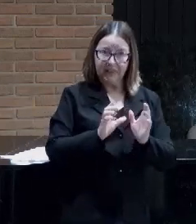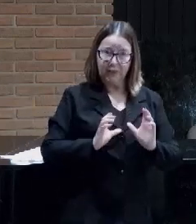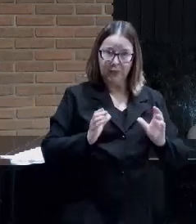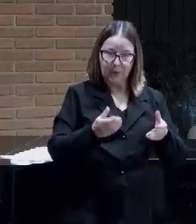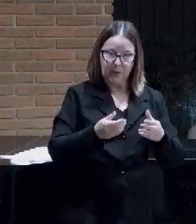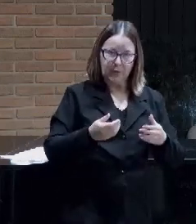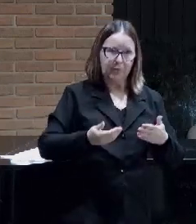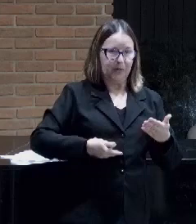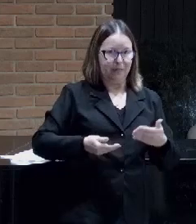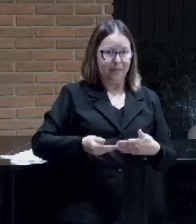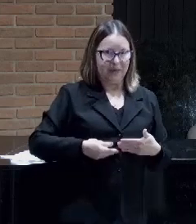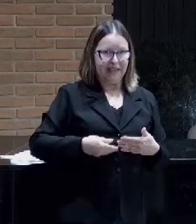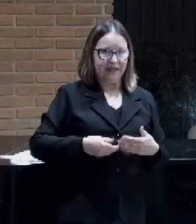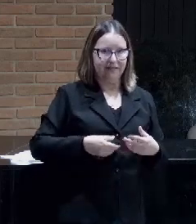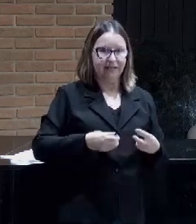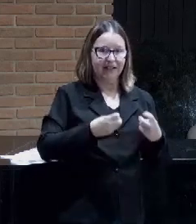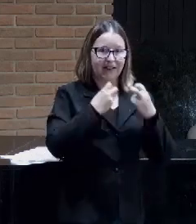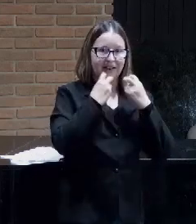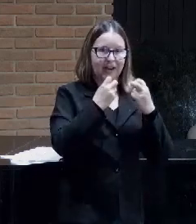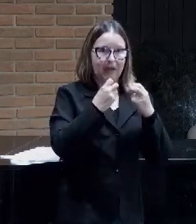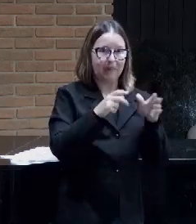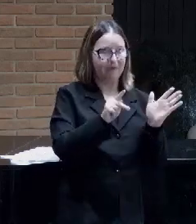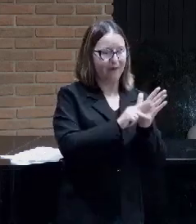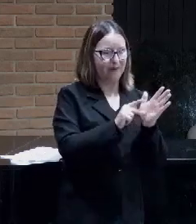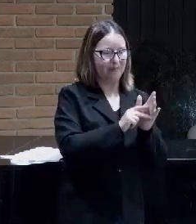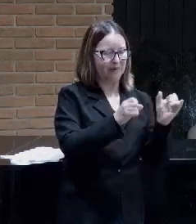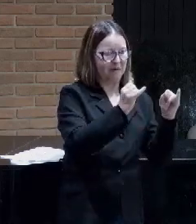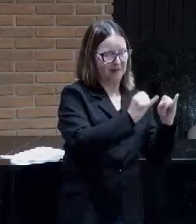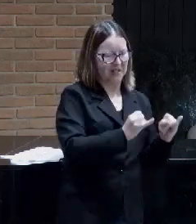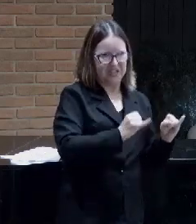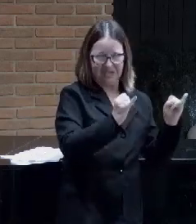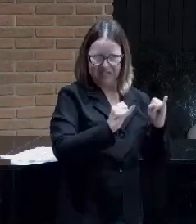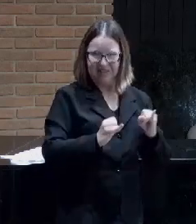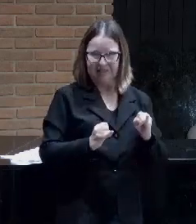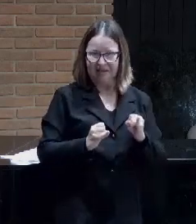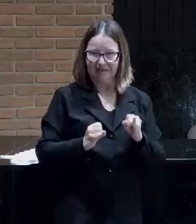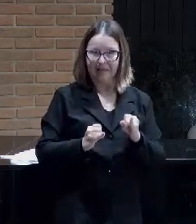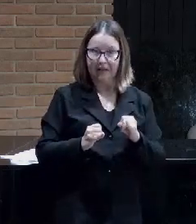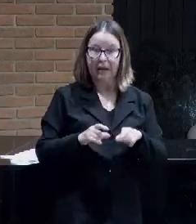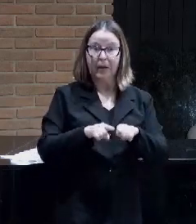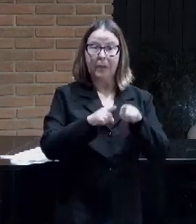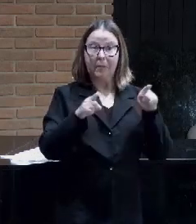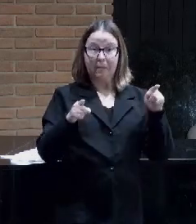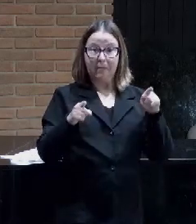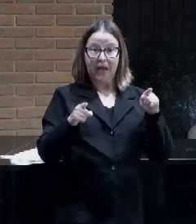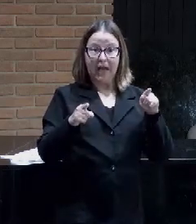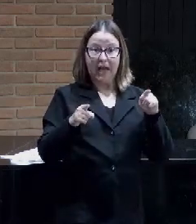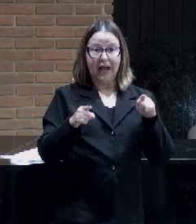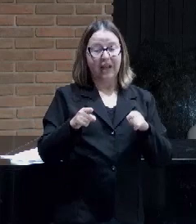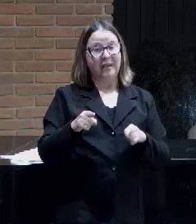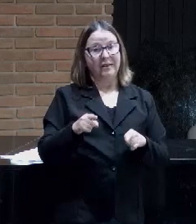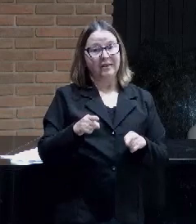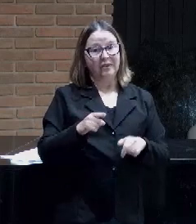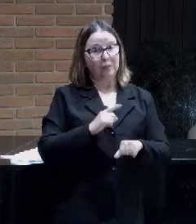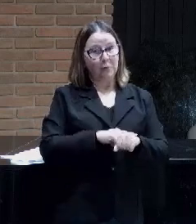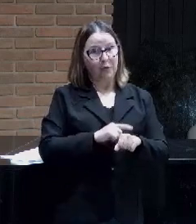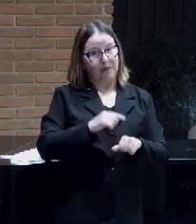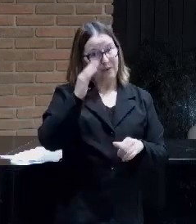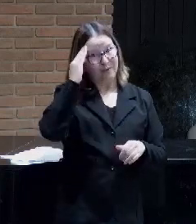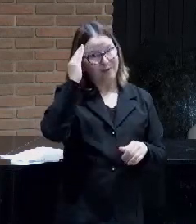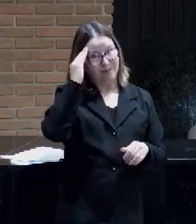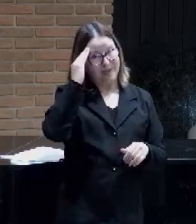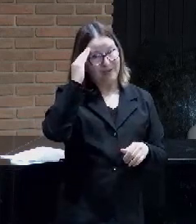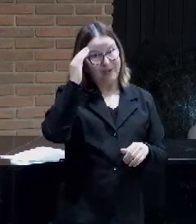que os seus deuses tentassem o livrar da morte. Mas quando eles ouvem que o Deus de Israel era o causador